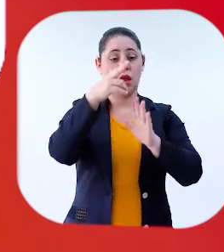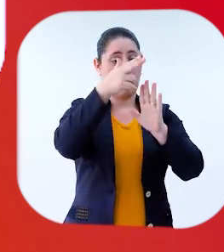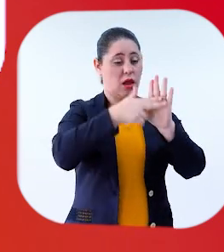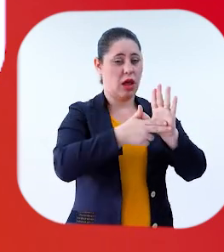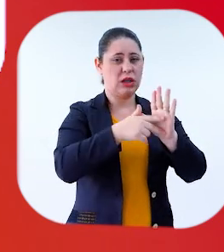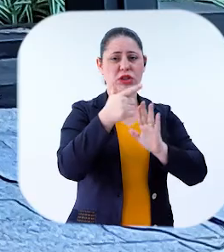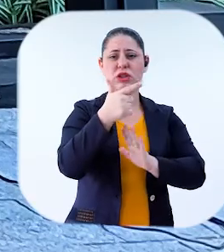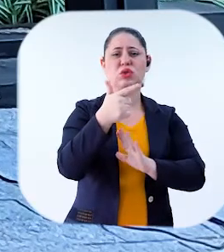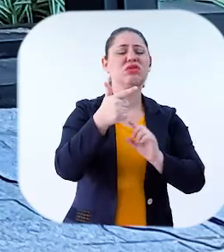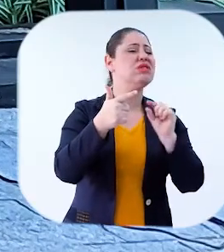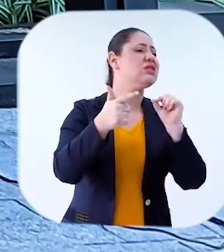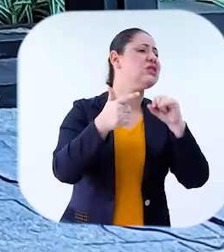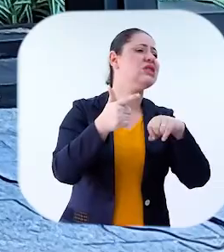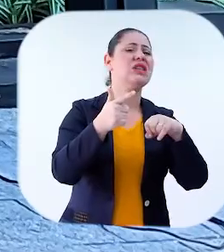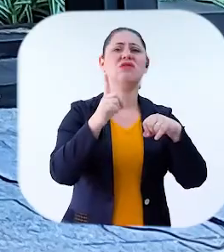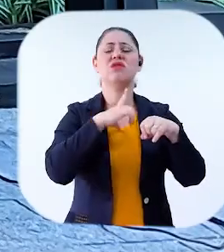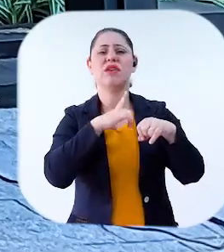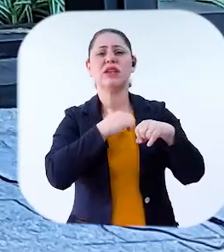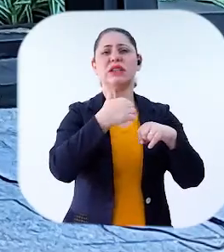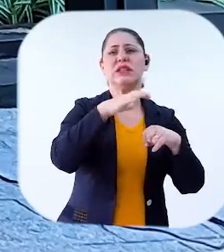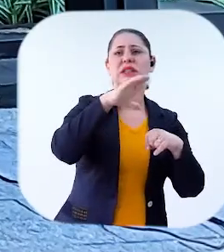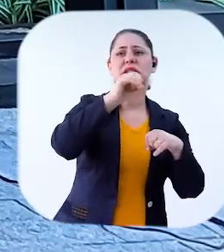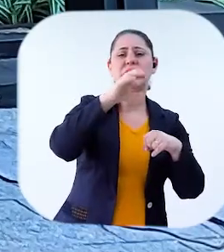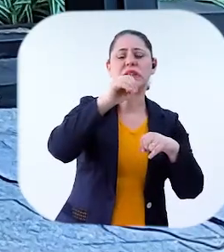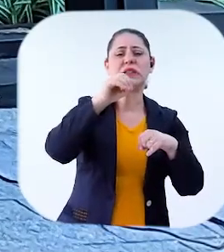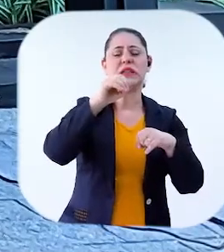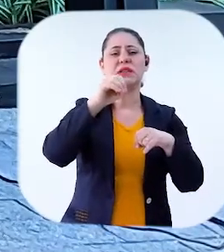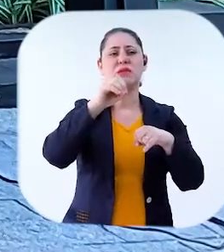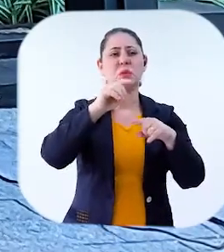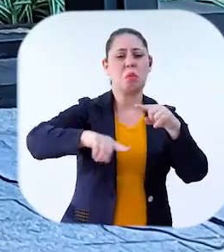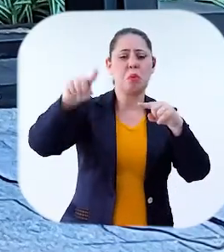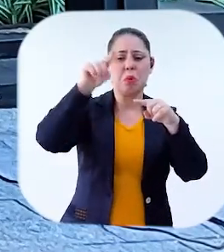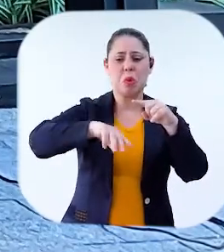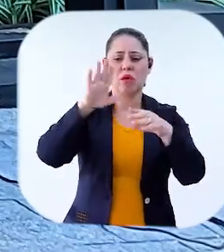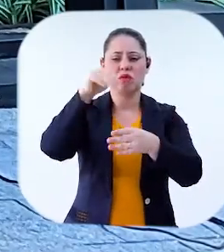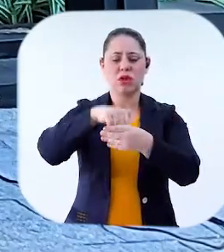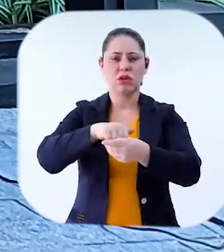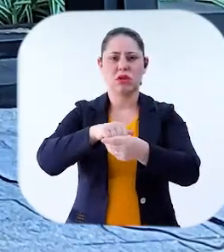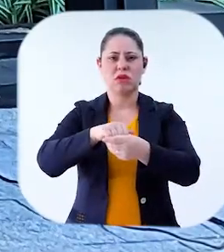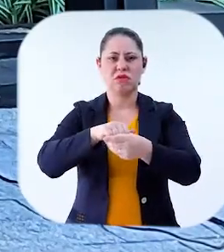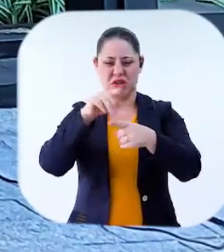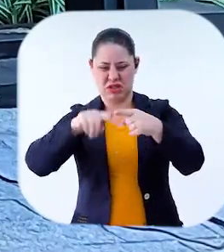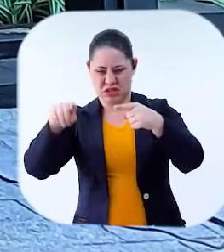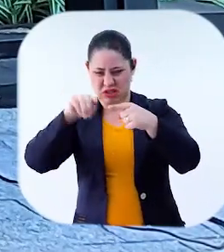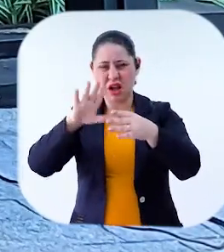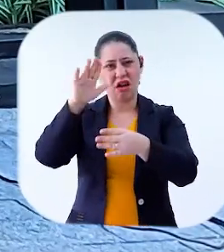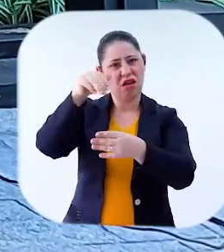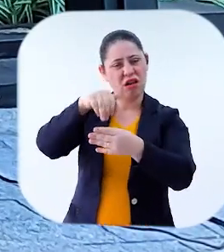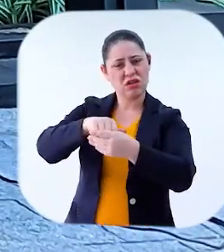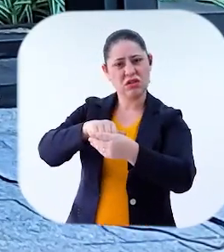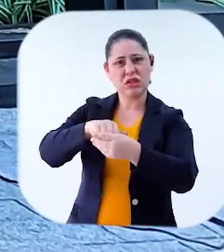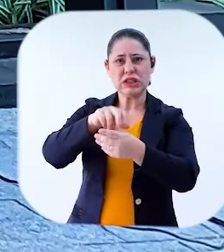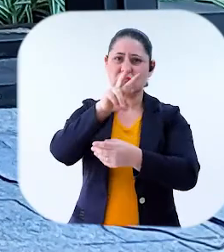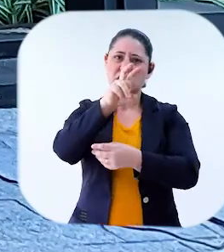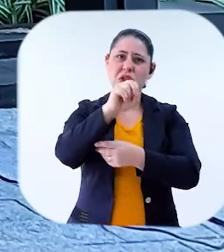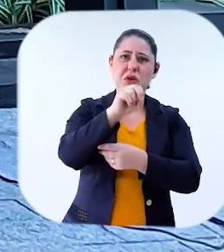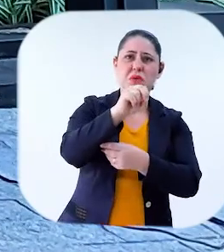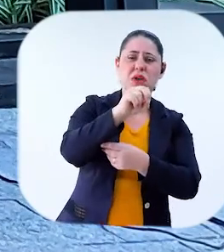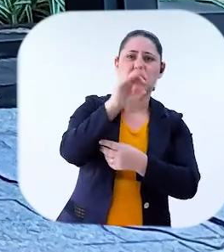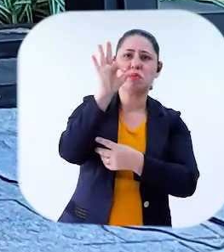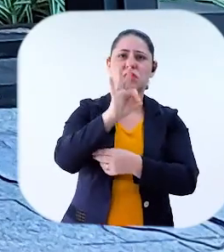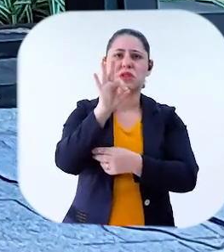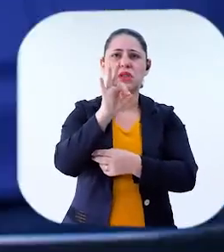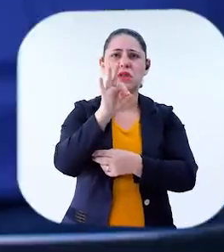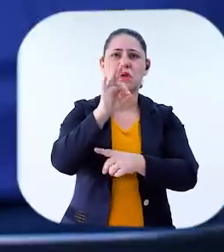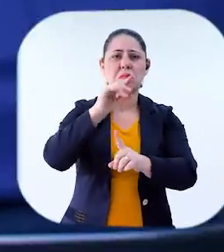do segundo turno, né? Tem gente que sempre fala, e se tiver 100% das eleições nulo, será que vai ser cancelada a eleição? Será que se tiver